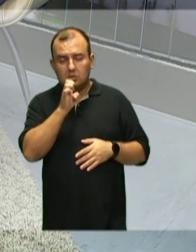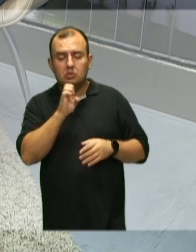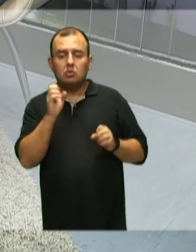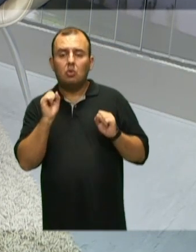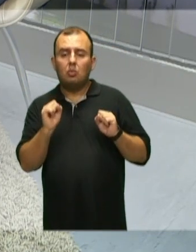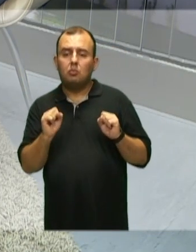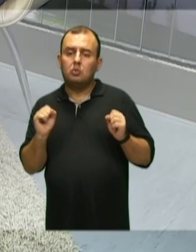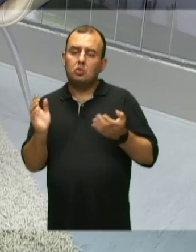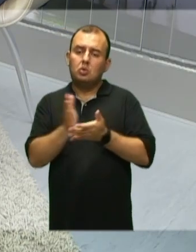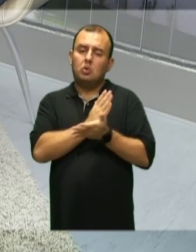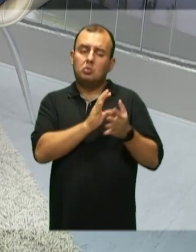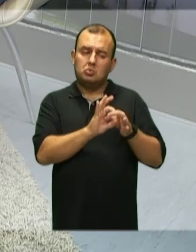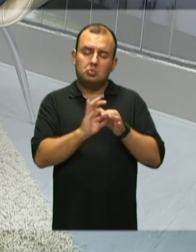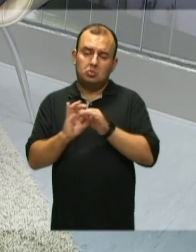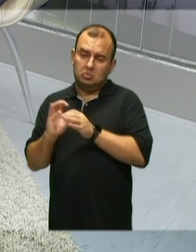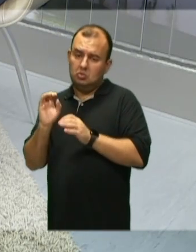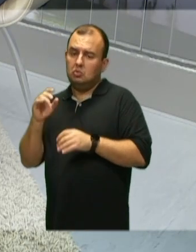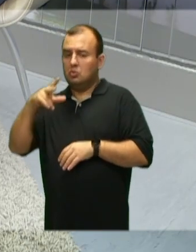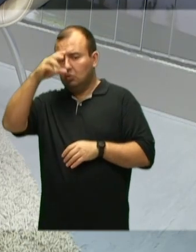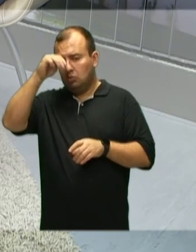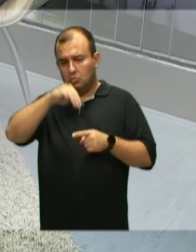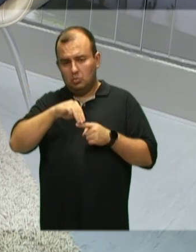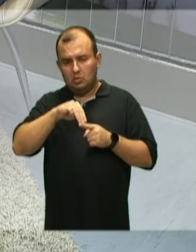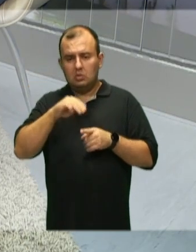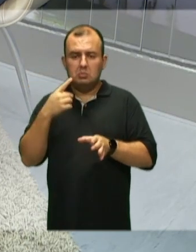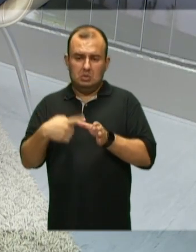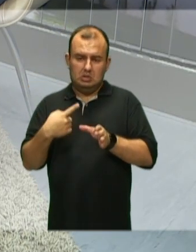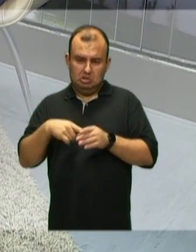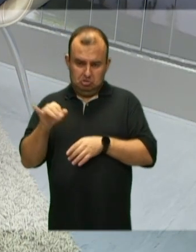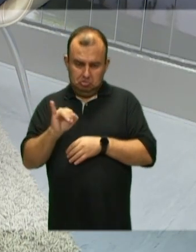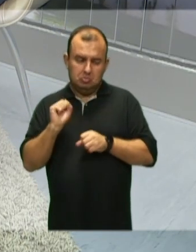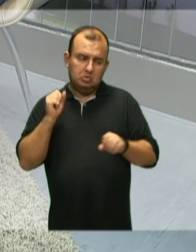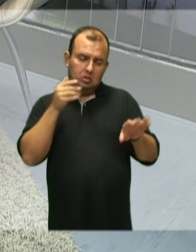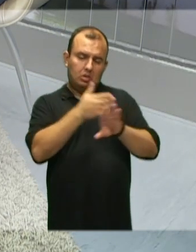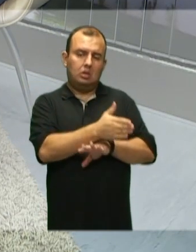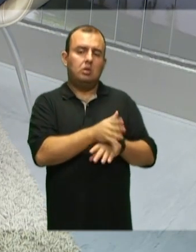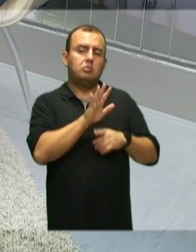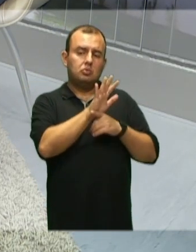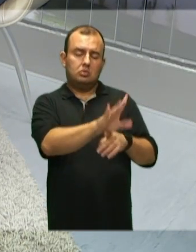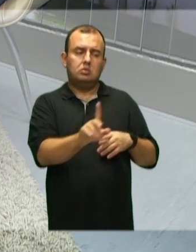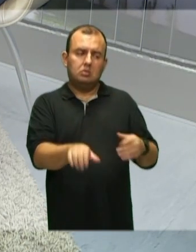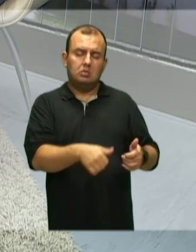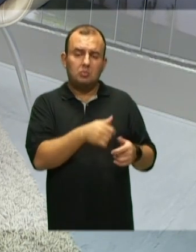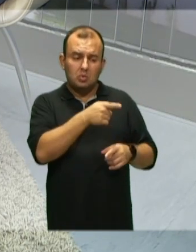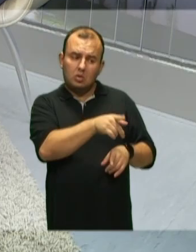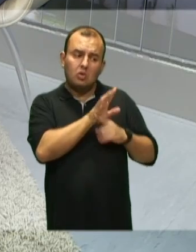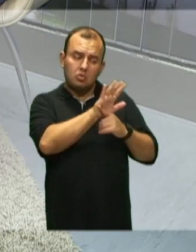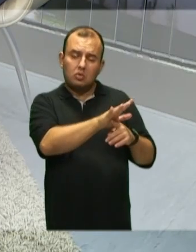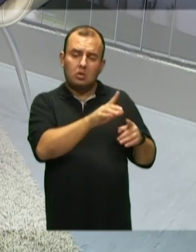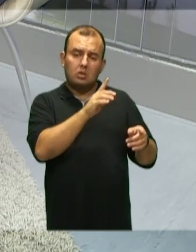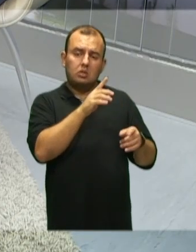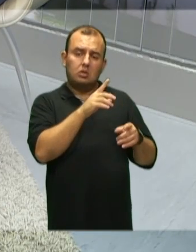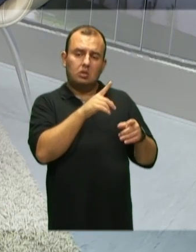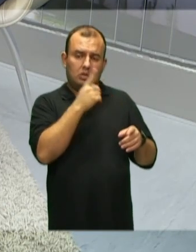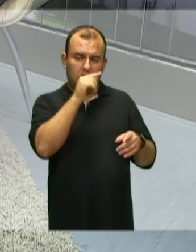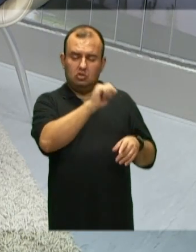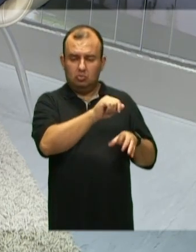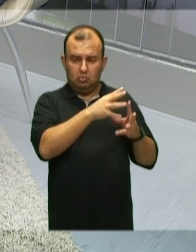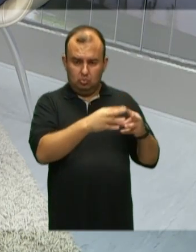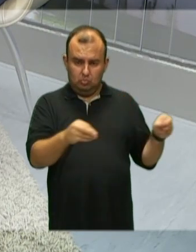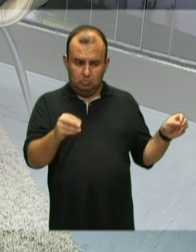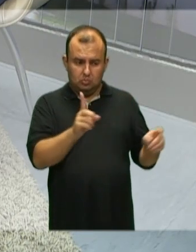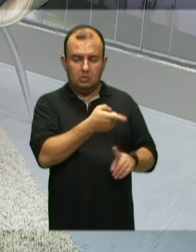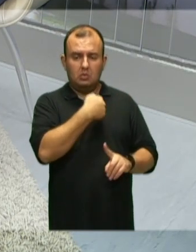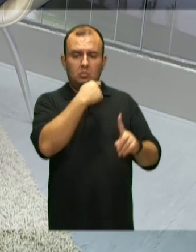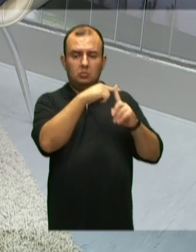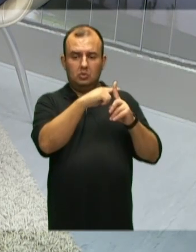em alguns contextos o município pode entrar lá e acabar fazendo porque o bem que traz é muito maior do que o risco de de responder alguma